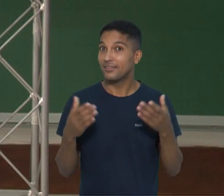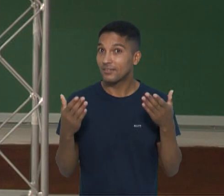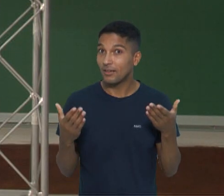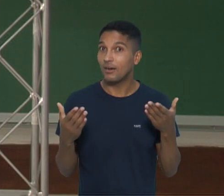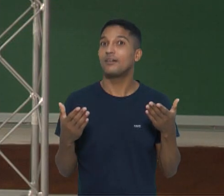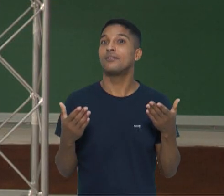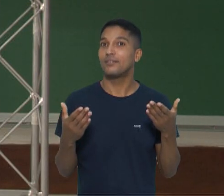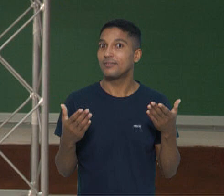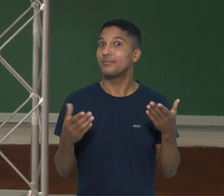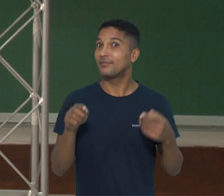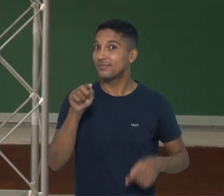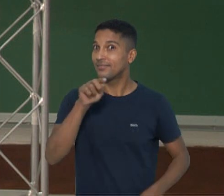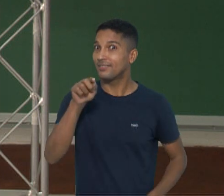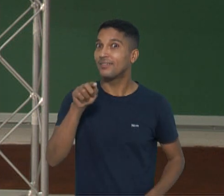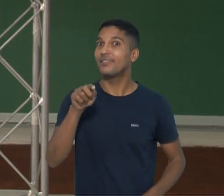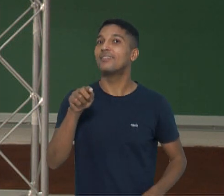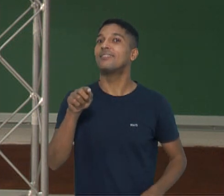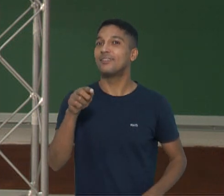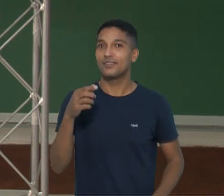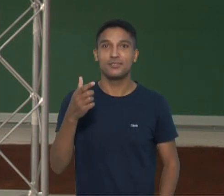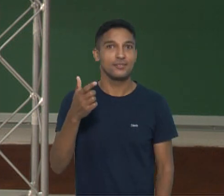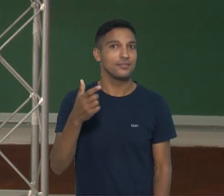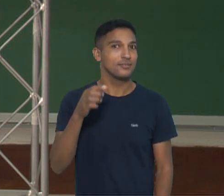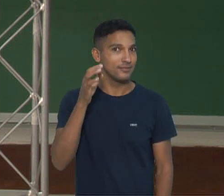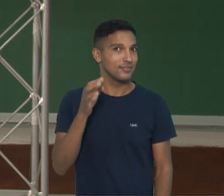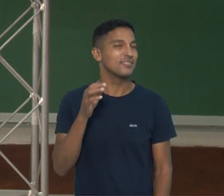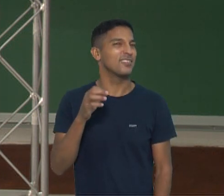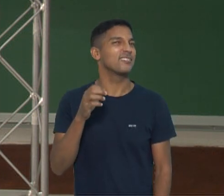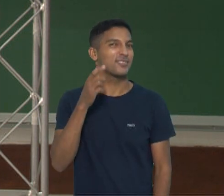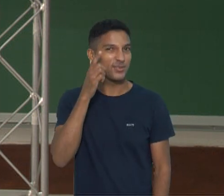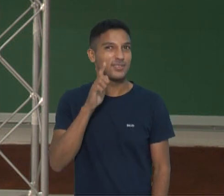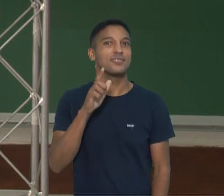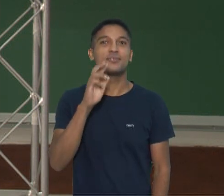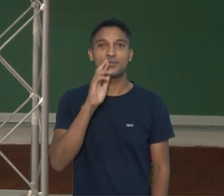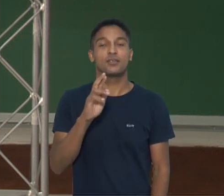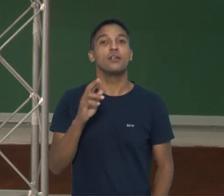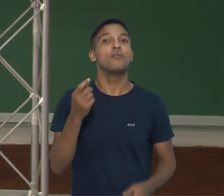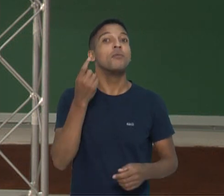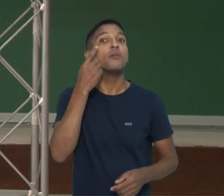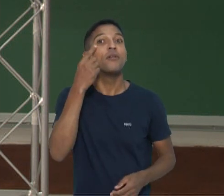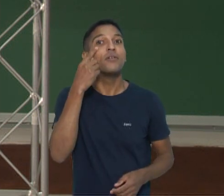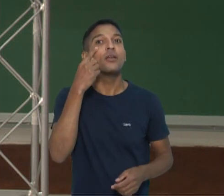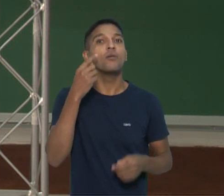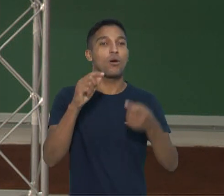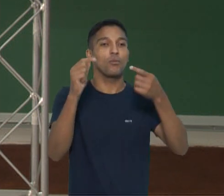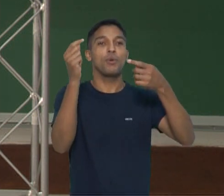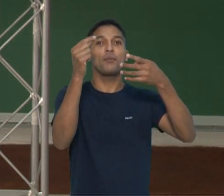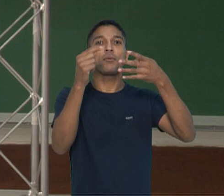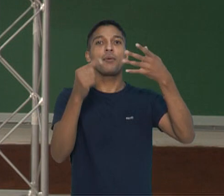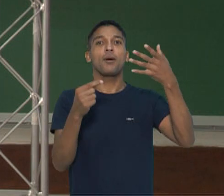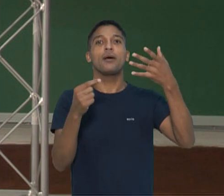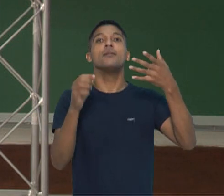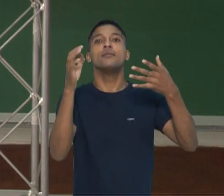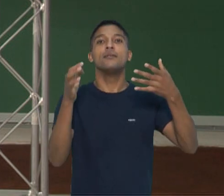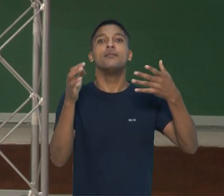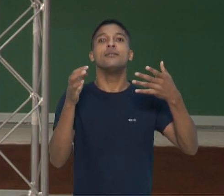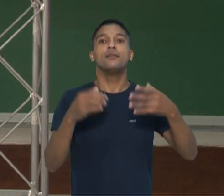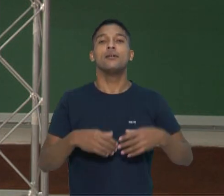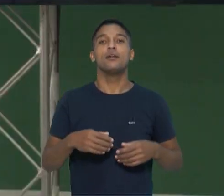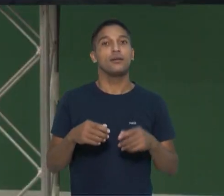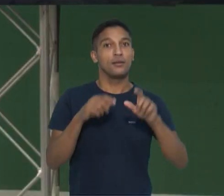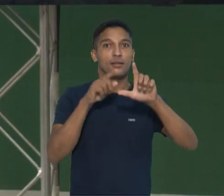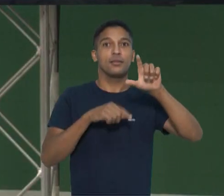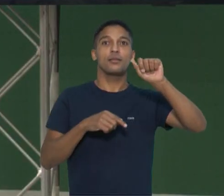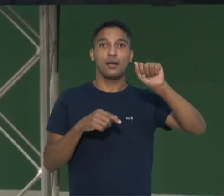Então, pessoal aí de casa, eu tenho certeza que vocês já responderam. Vamos verificar então quais são as alternativas que nós temos aqui.